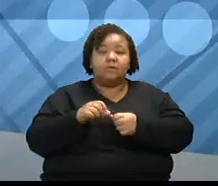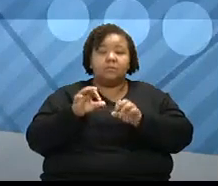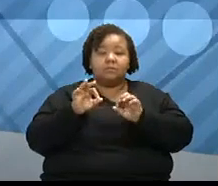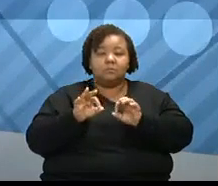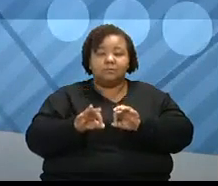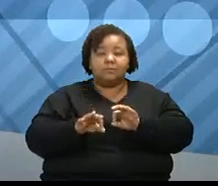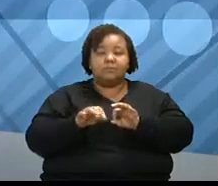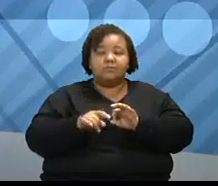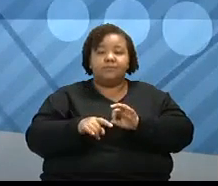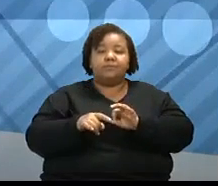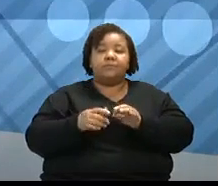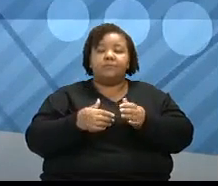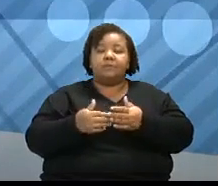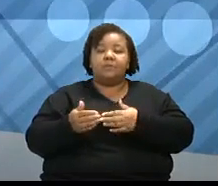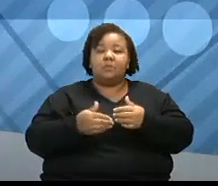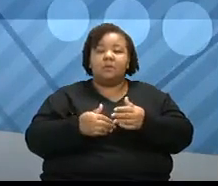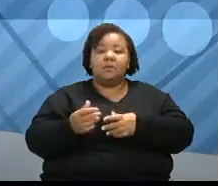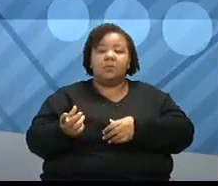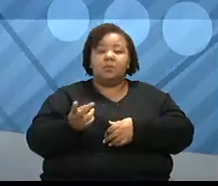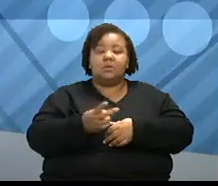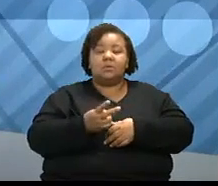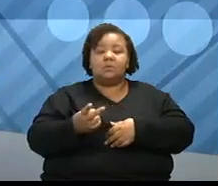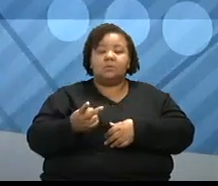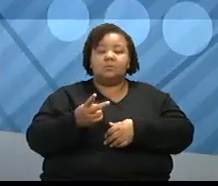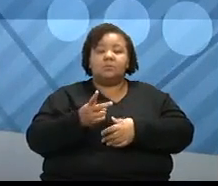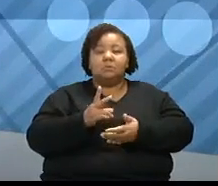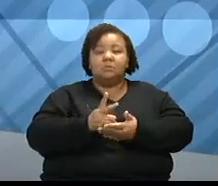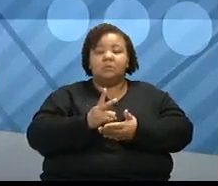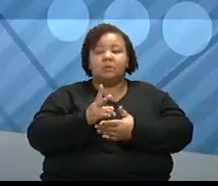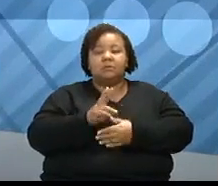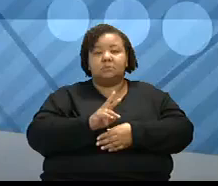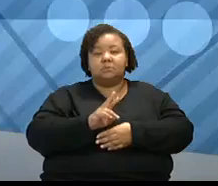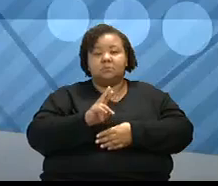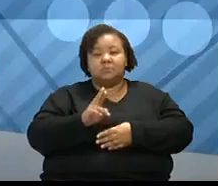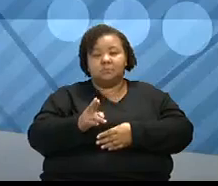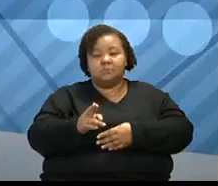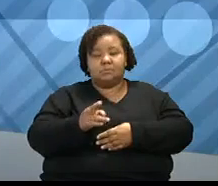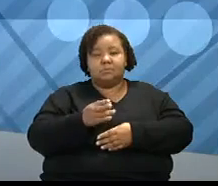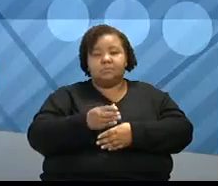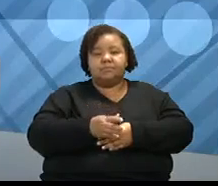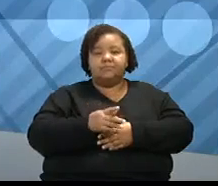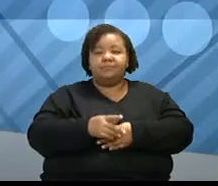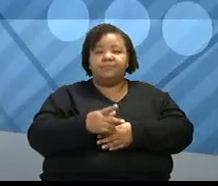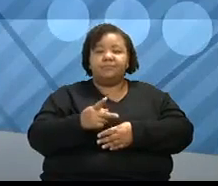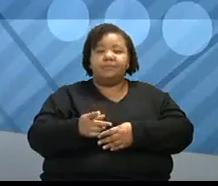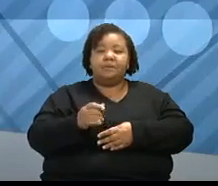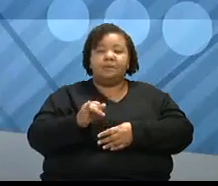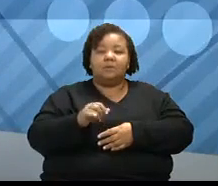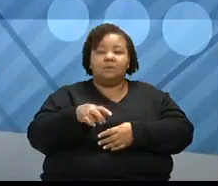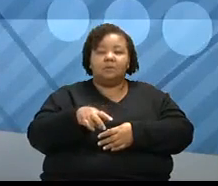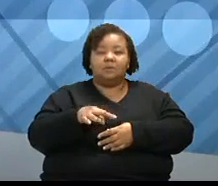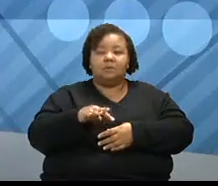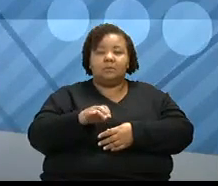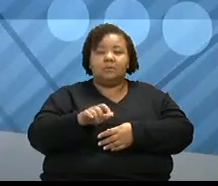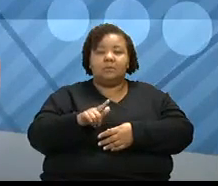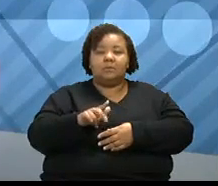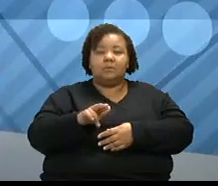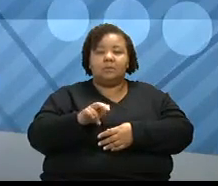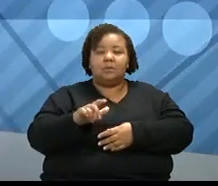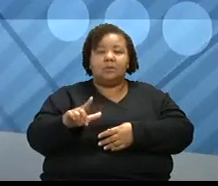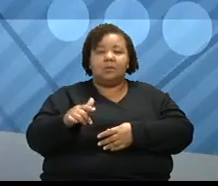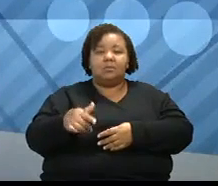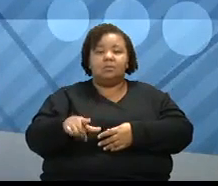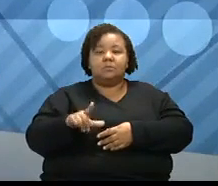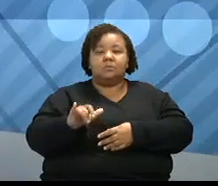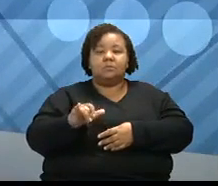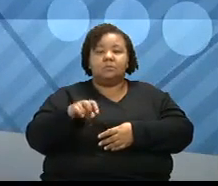correta, qualquer uma dessas formas vai gerar exatamente o mesmo resultado para a integral de linha. Agora nós vamos